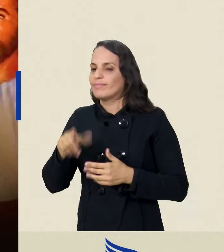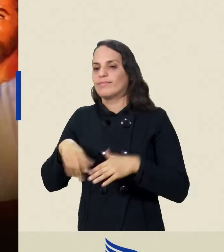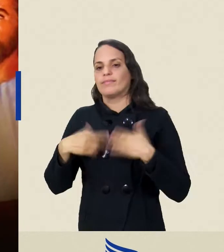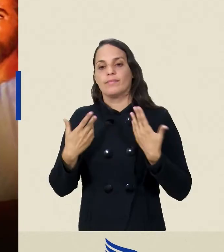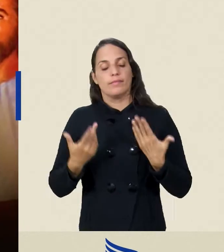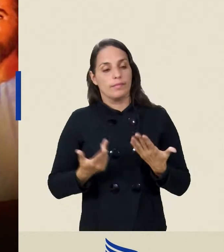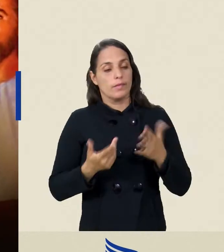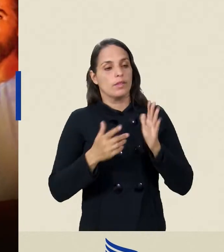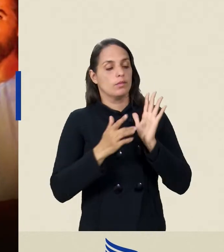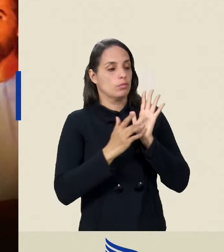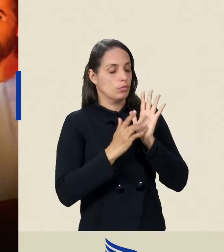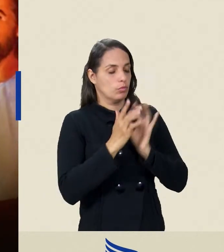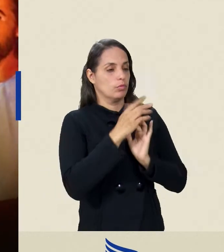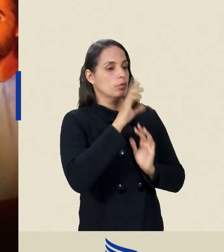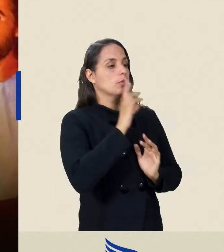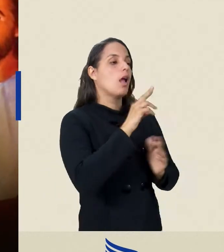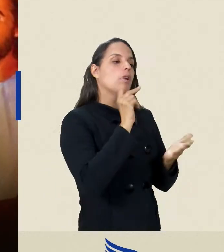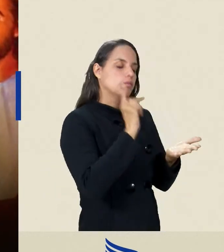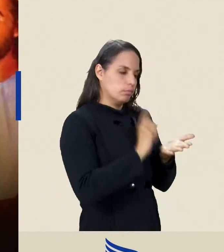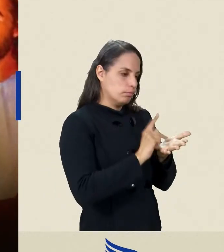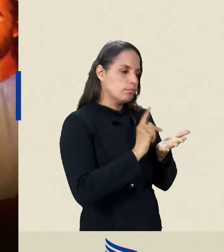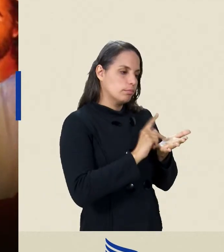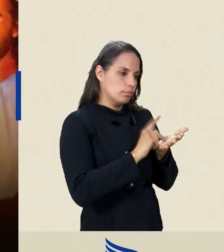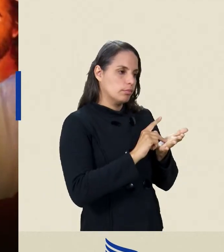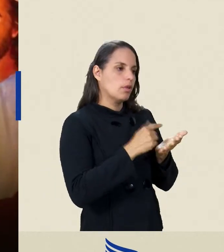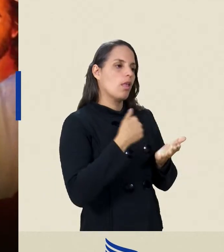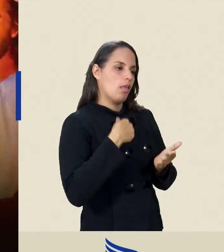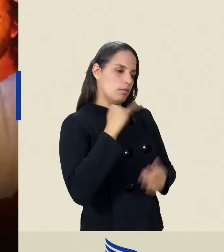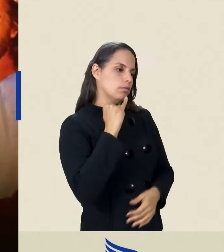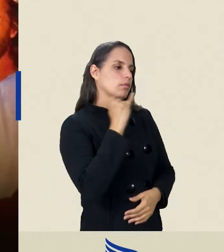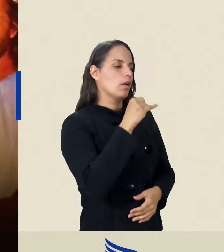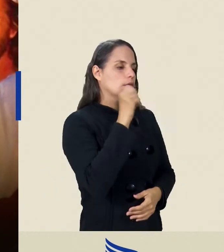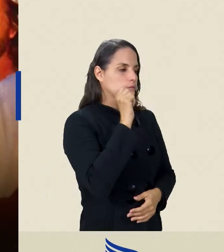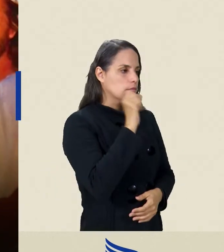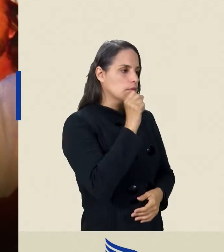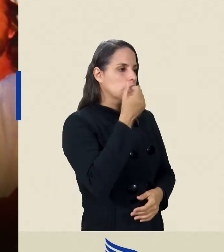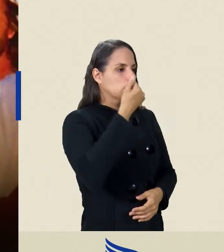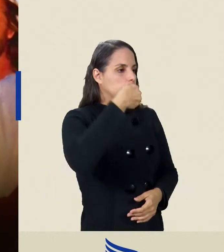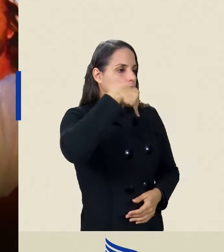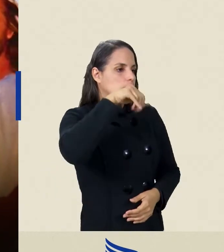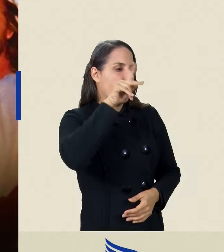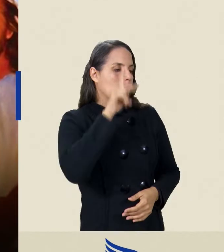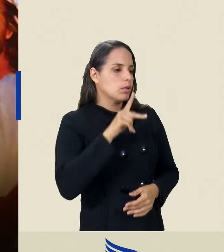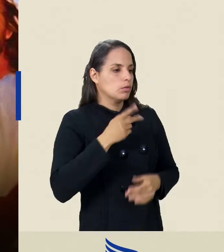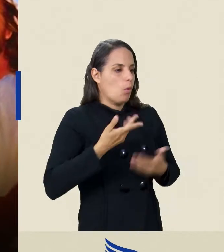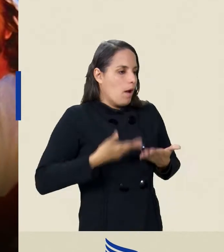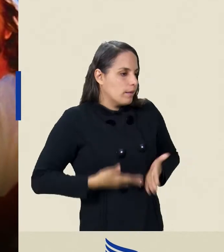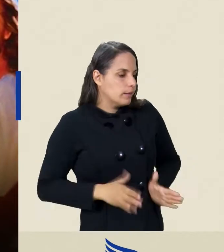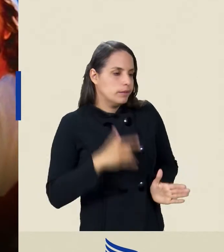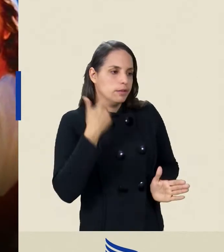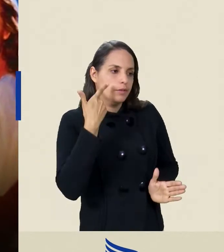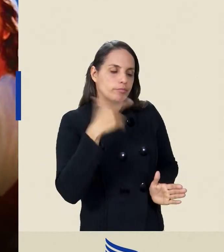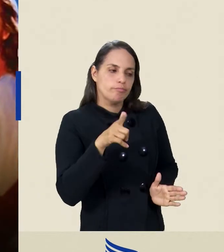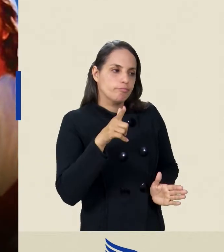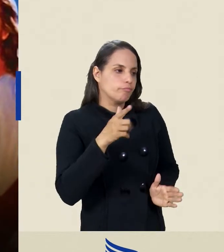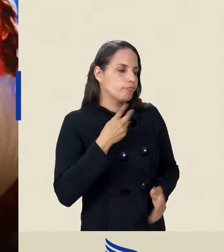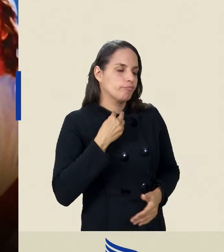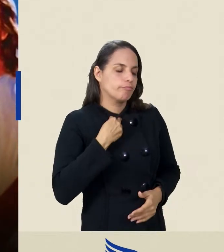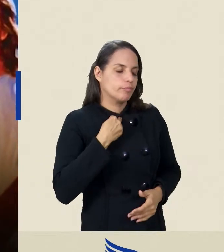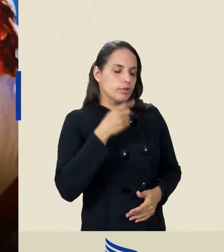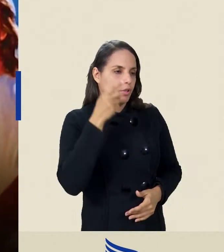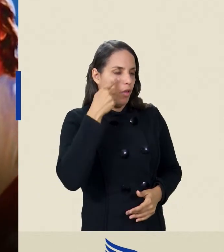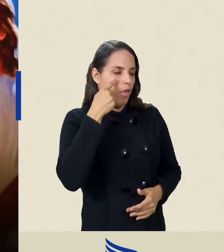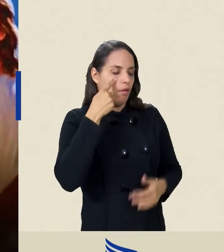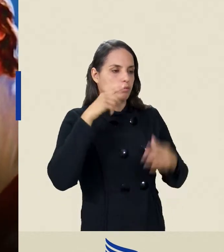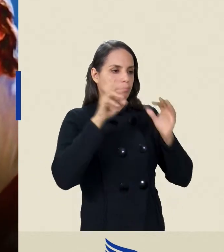respondeu Jesus: em verdade te digo que, se alguém não nascer de novo, não pode ver o reino de